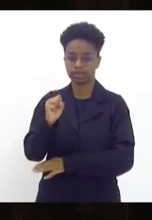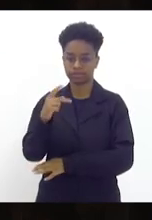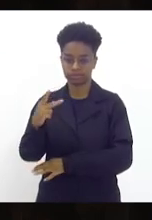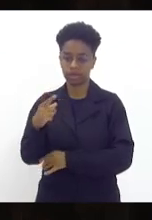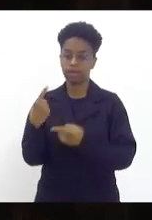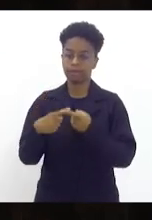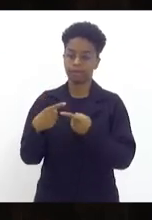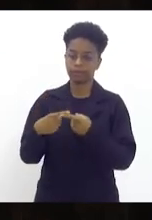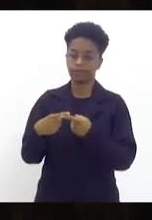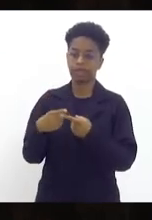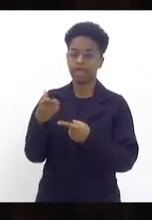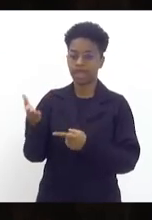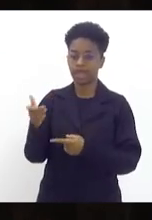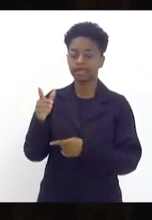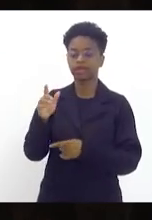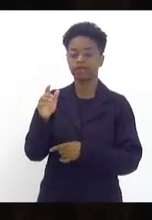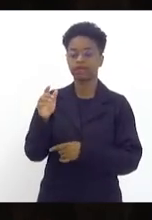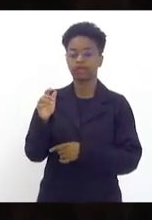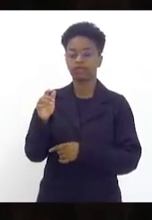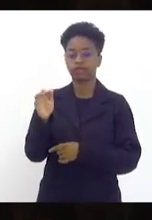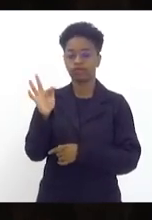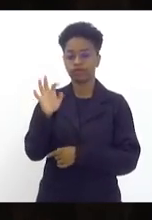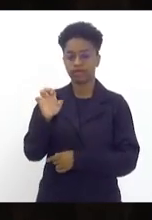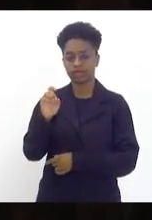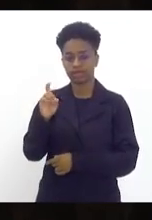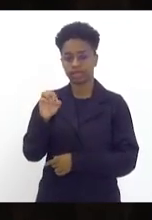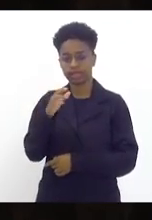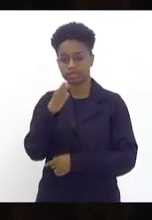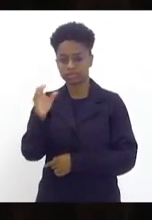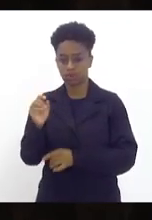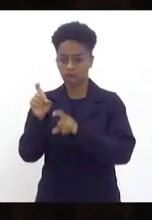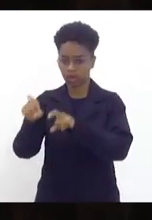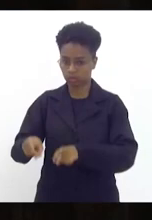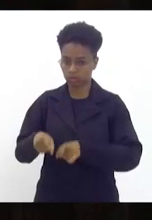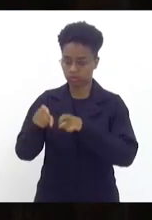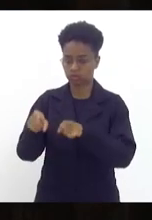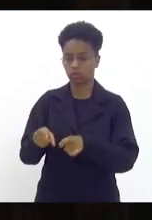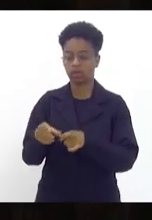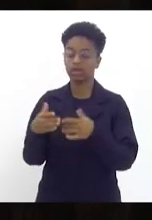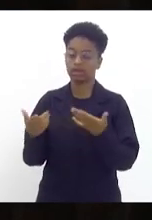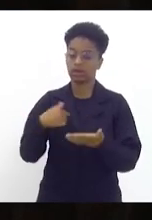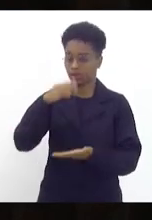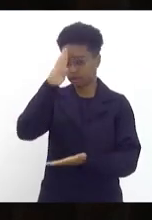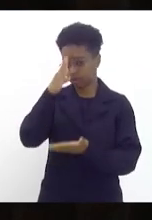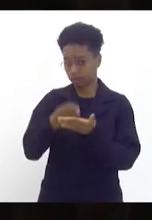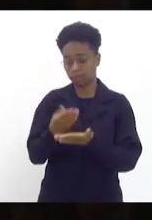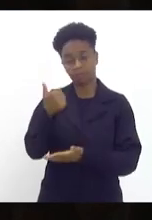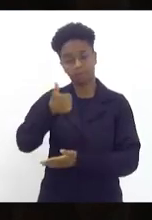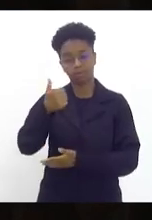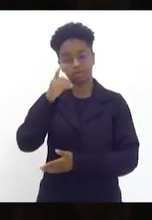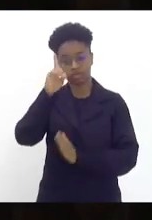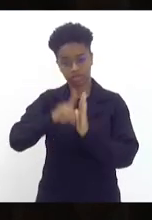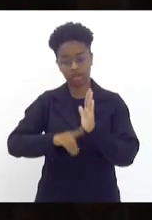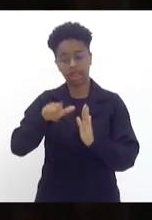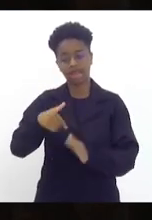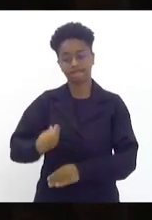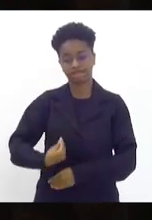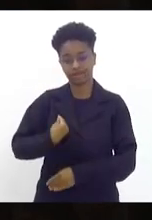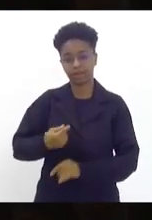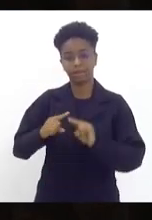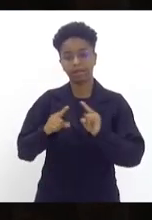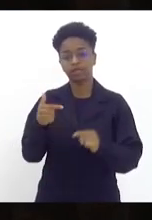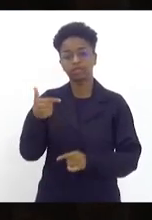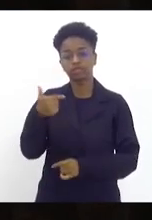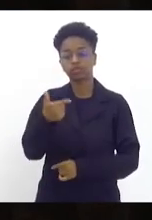FAESP, a Federação de Agricultura de São Paulo, eu acredito que o primeiro direito humano é a vida, mas o alimento é o segundo direito humano, senão a gente